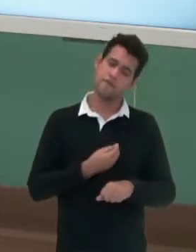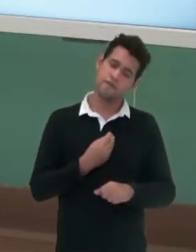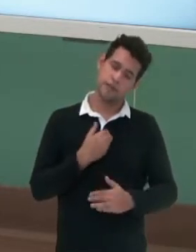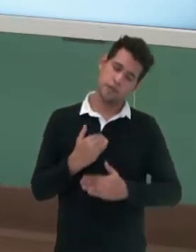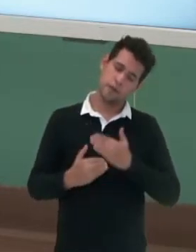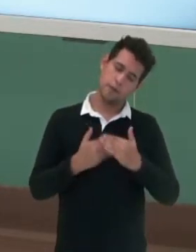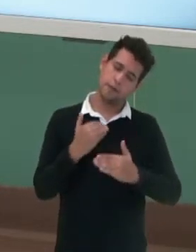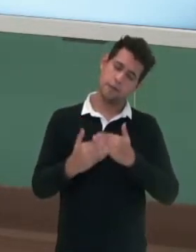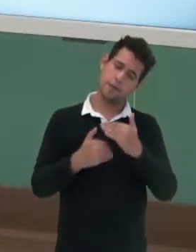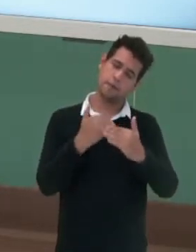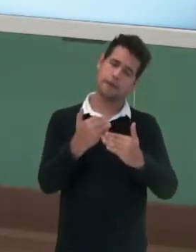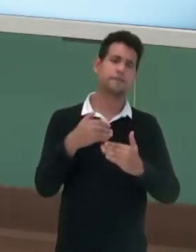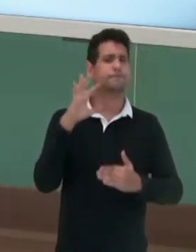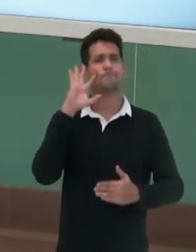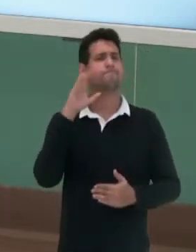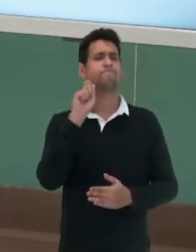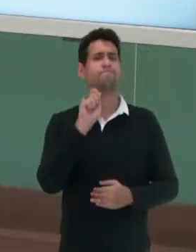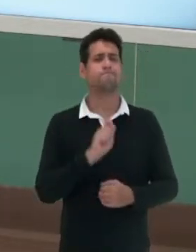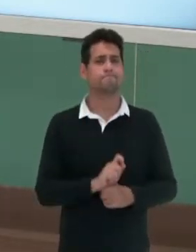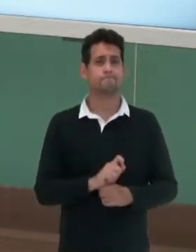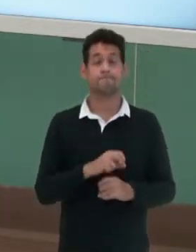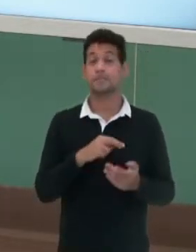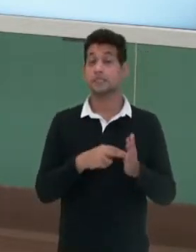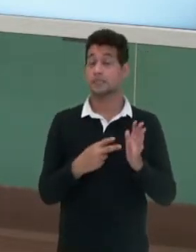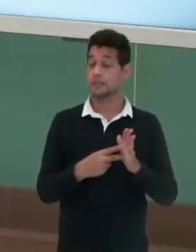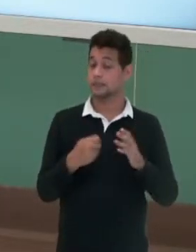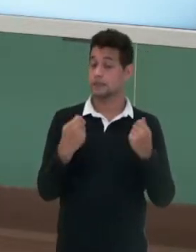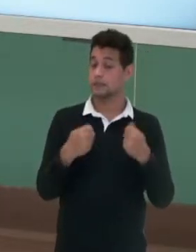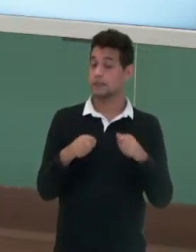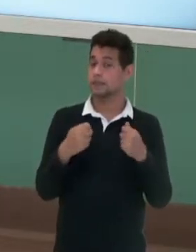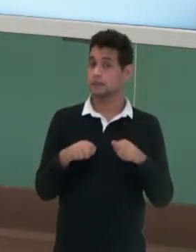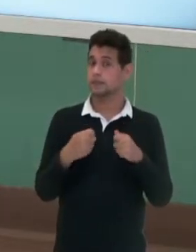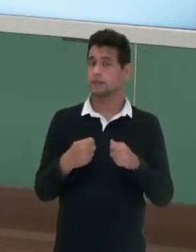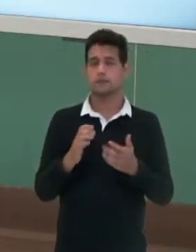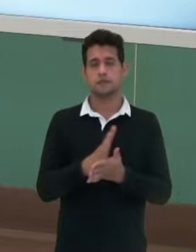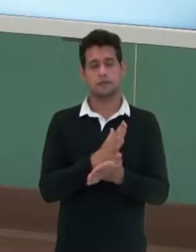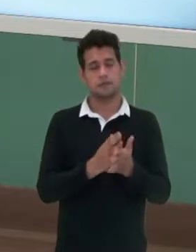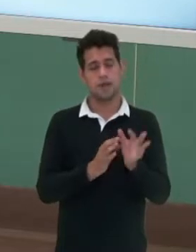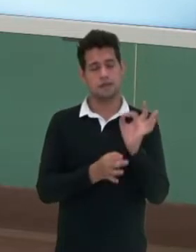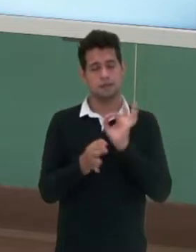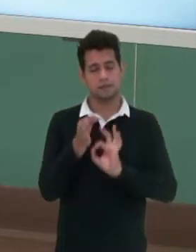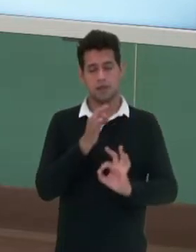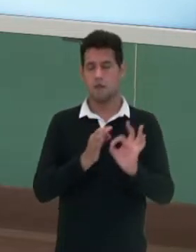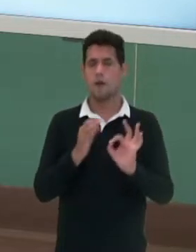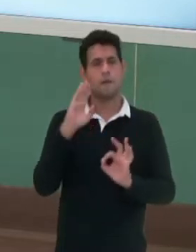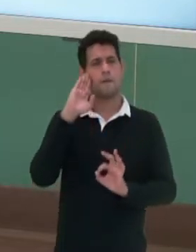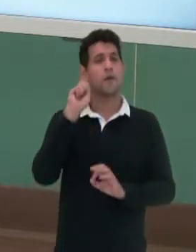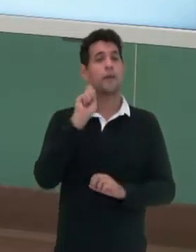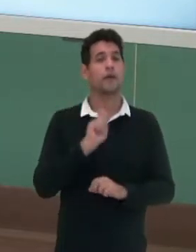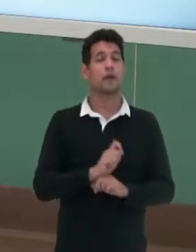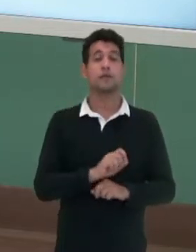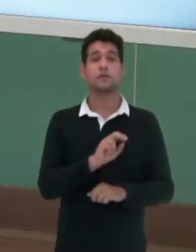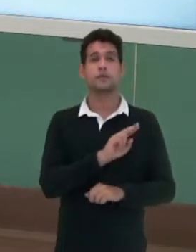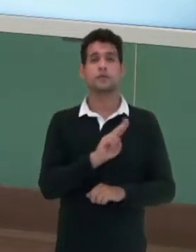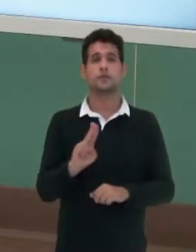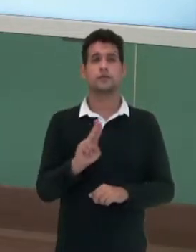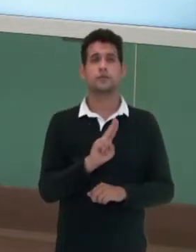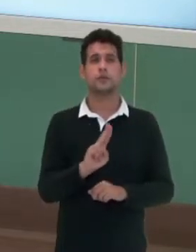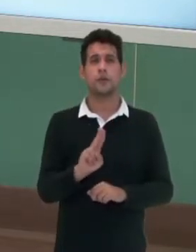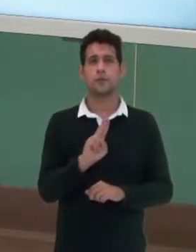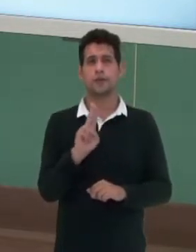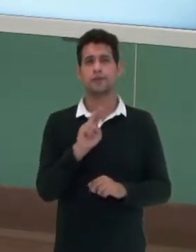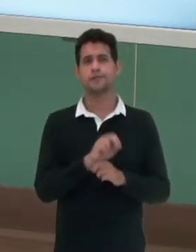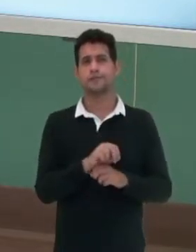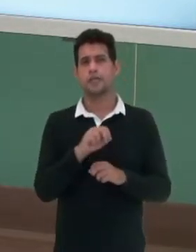né. Então, o que acontece? Ele vai depender de células especializadas, principalmente as células chamadas de linfócitos. Então,